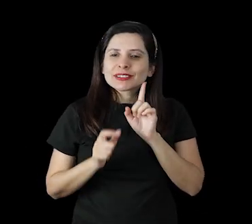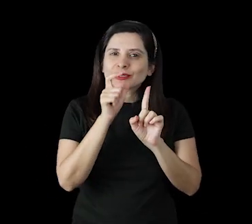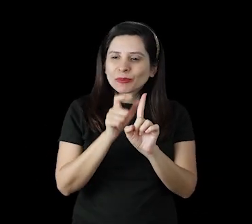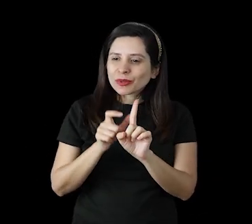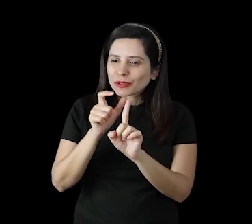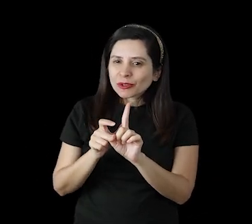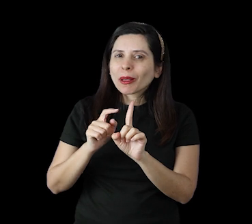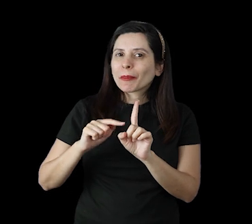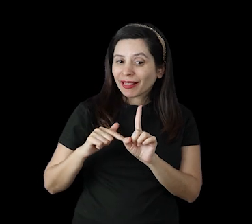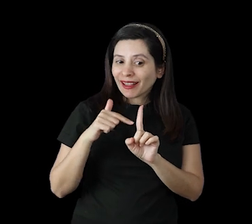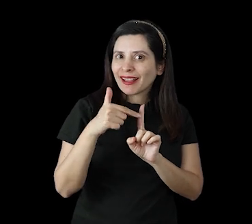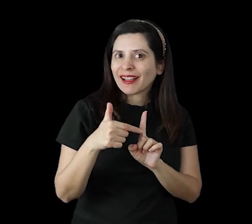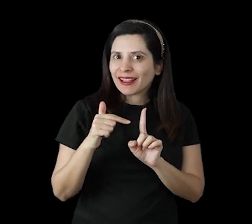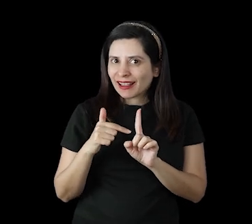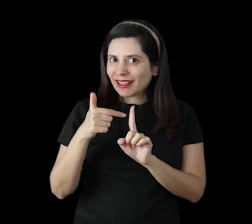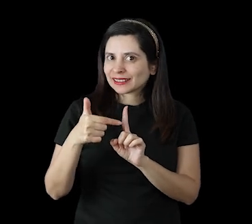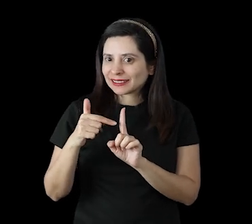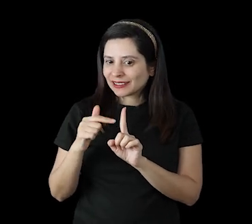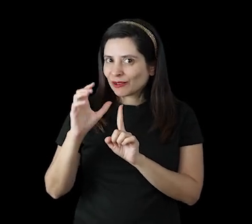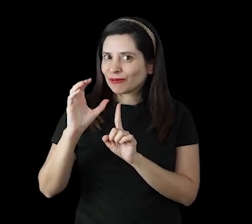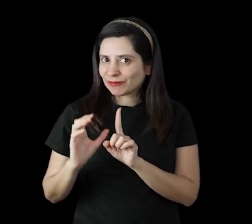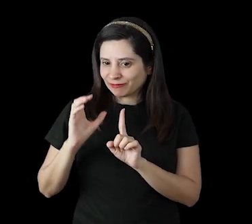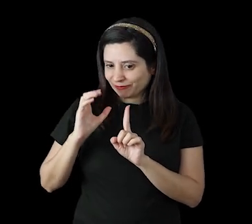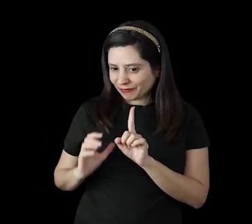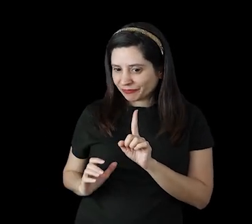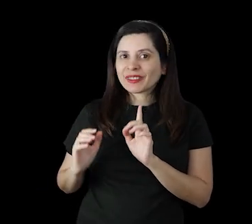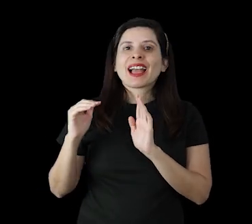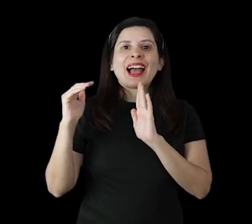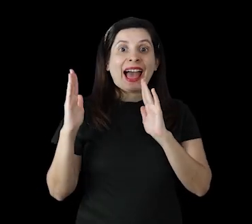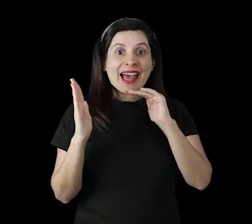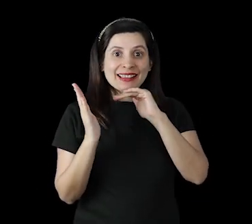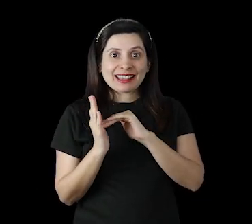ações. Então, a gente vai conhecendo esses personagens, até que no